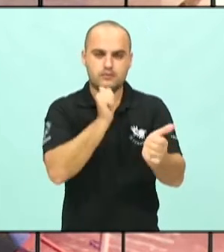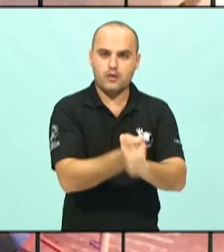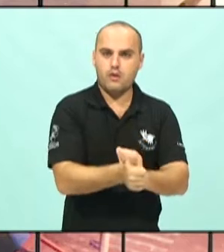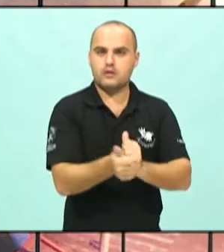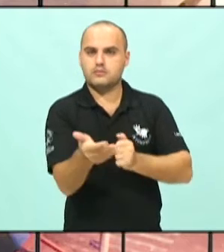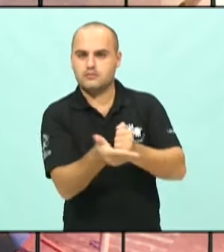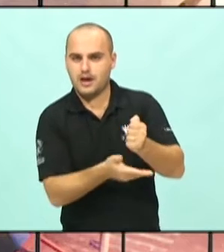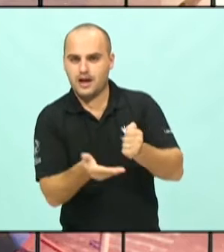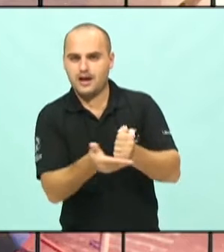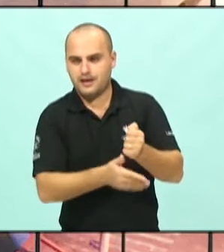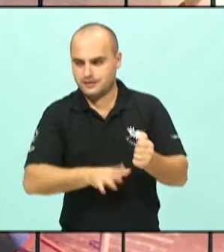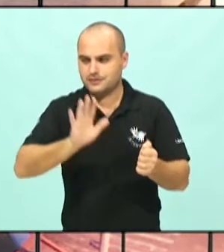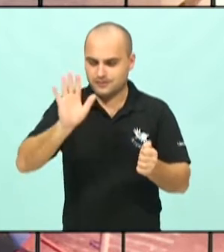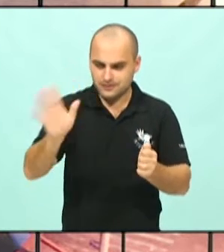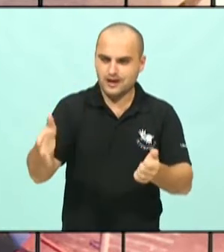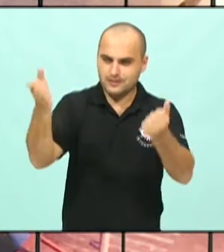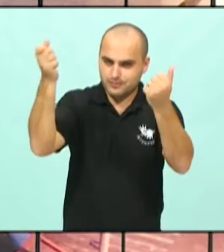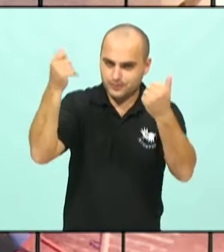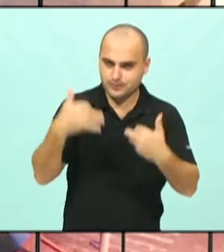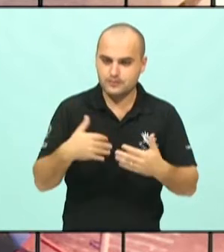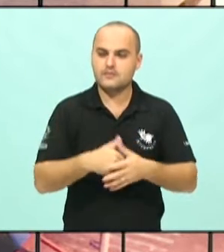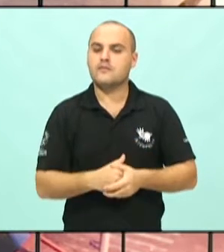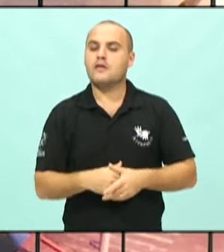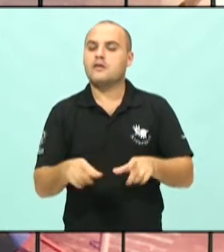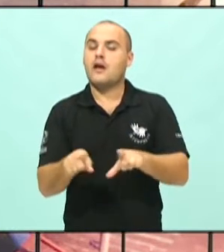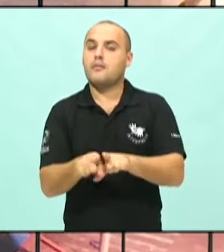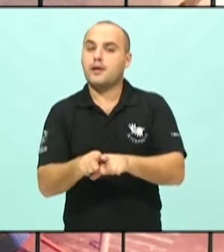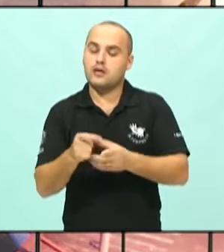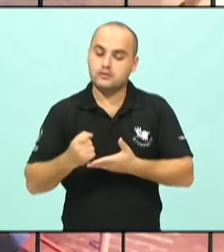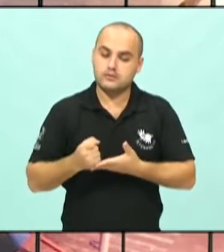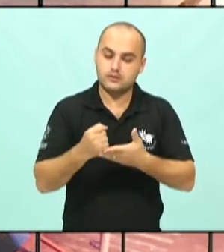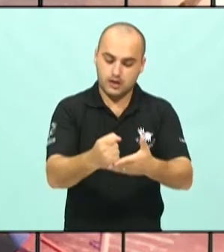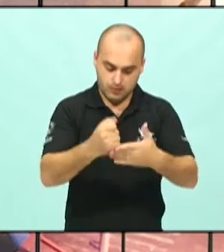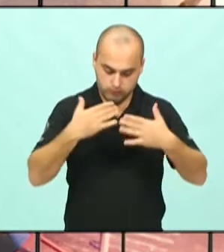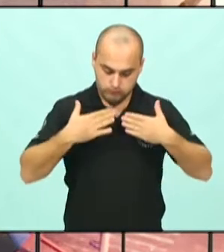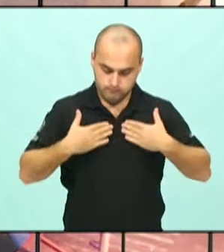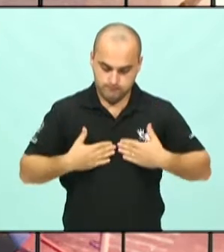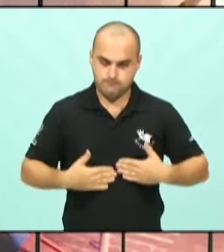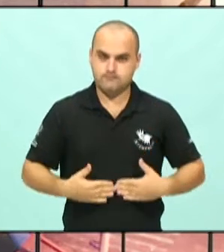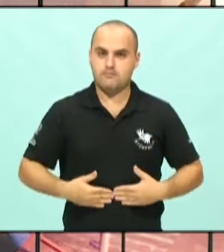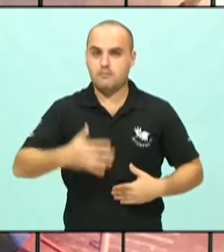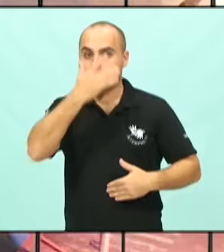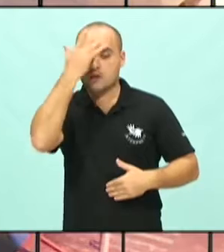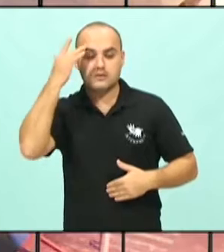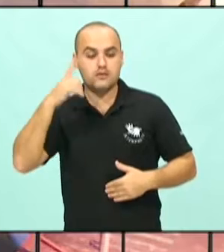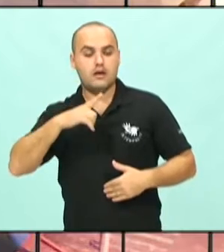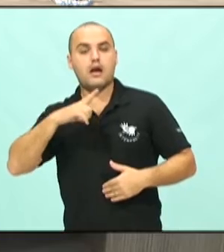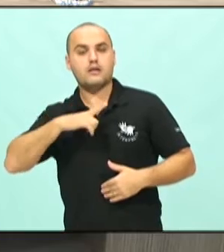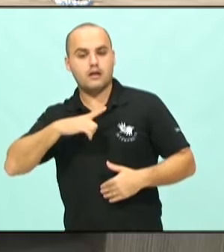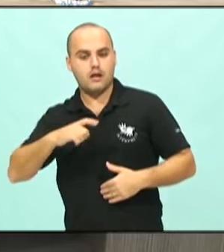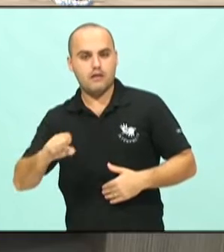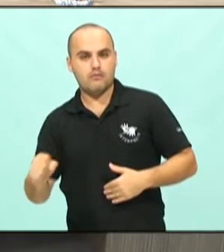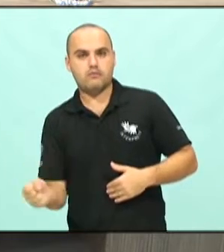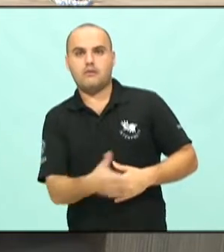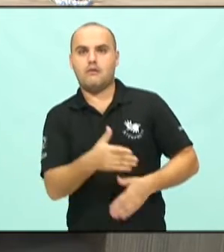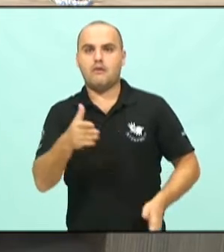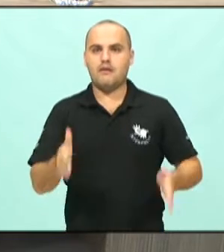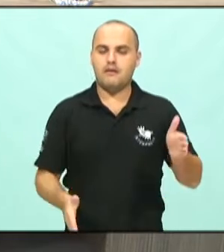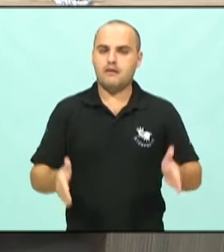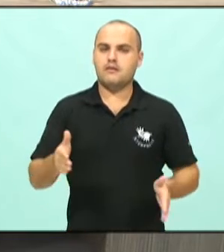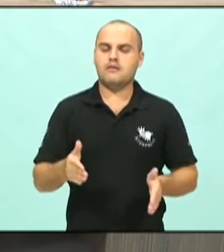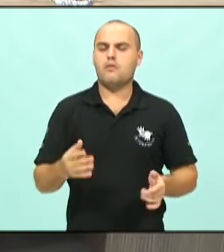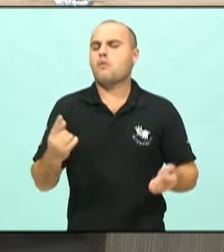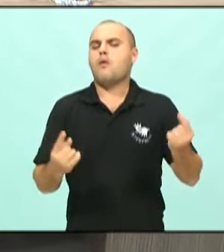base, como você mesmo falou, contribuir para a formação geral e para o desenvolvimento das potencialidades. Qual a importância